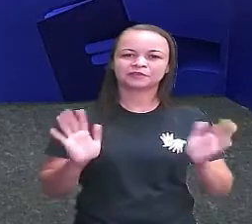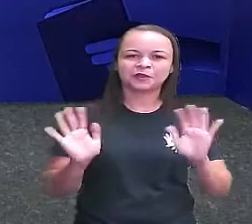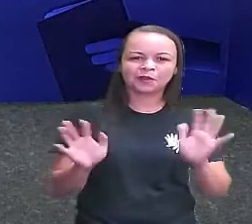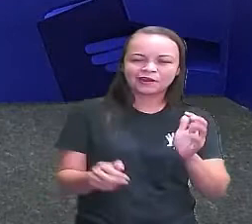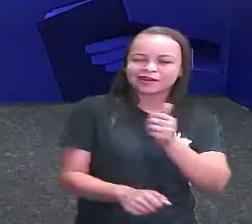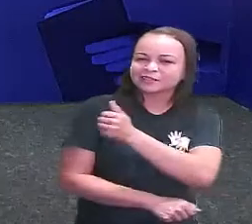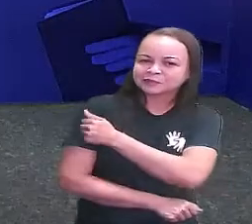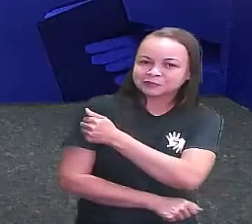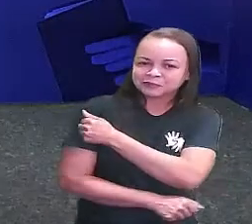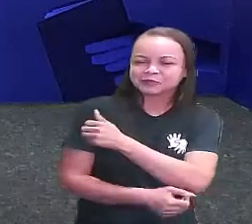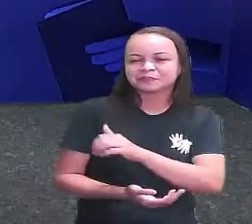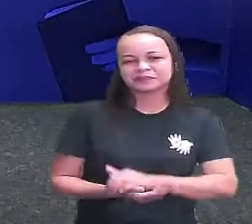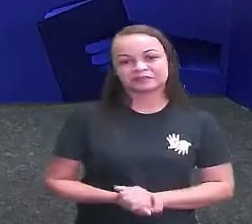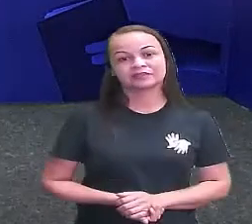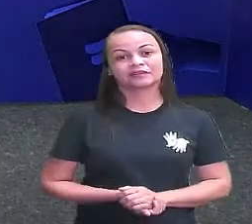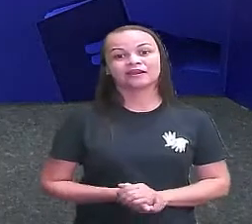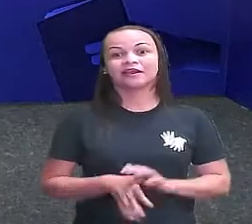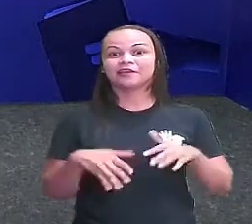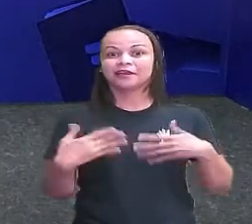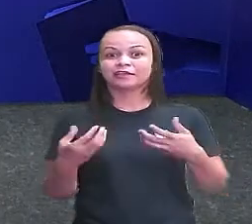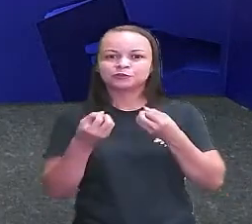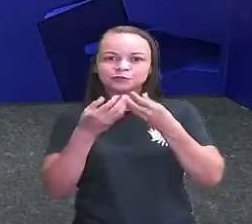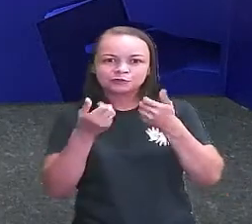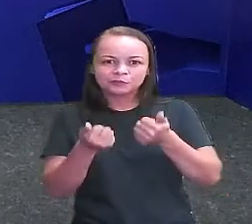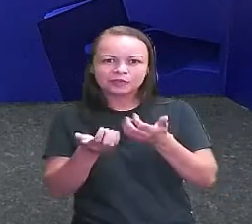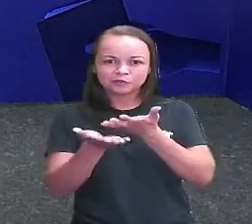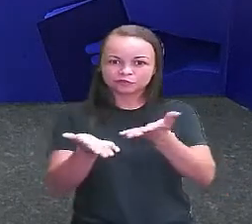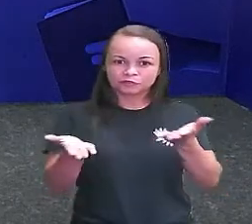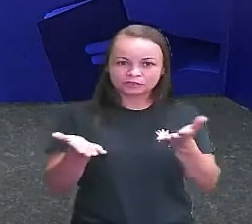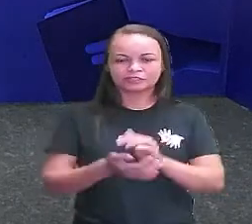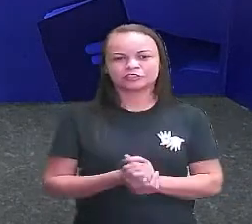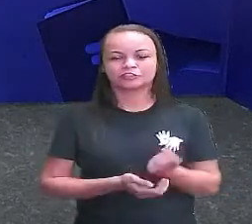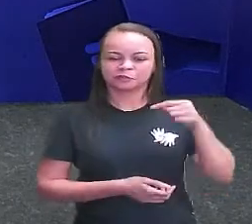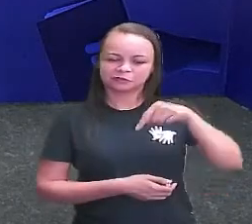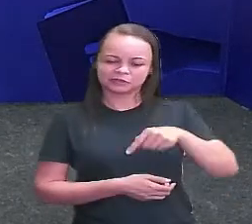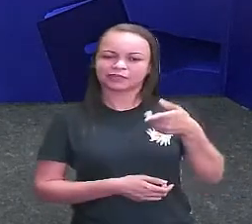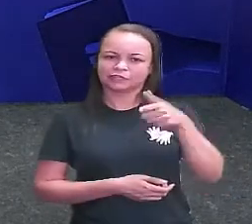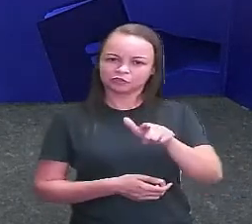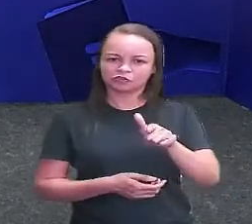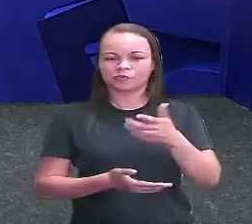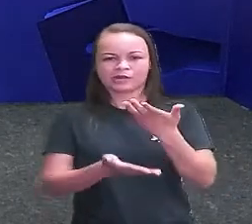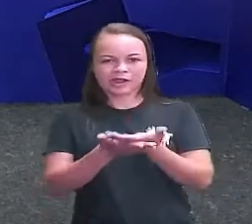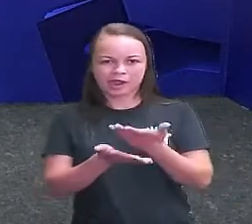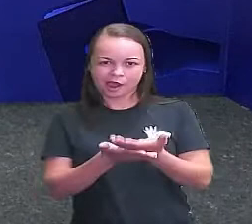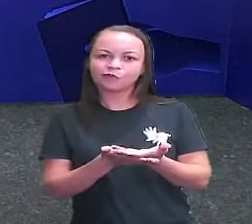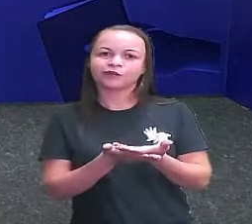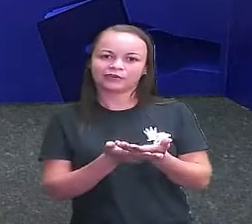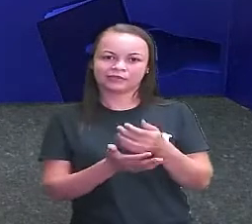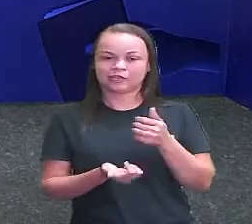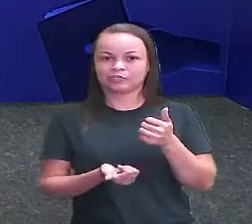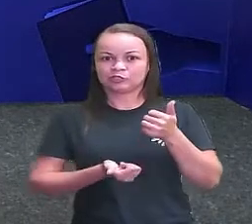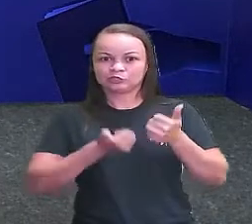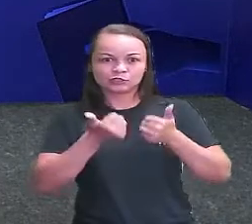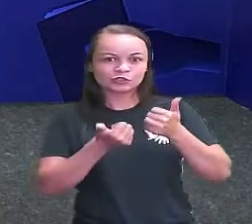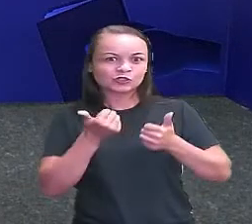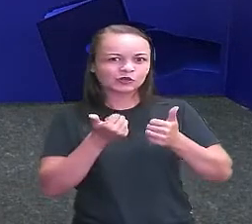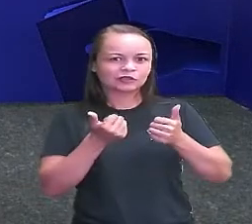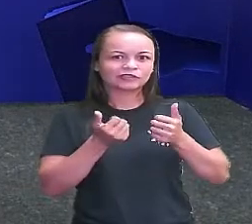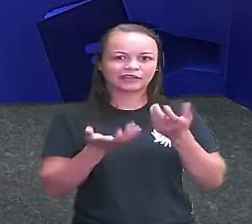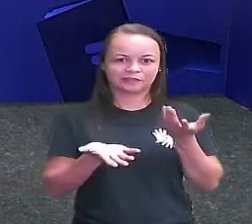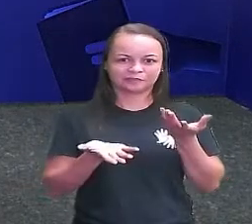Olá, turma! E aí, tudo bem com vocês? Estamos aqui mais uma vez para mais uma aula, né? Show de bola! E